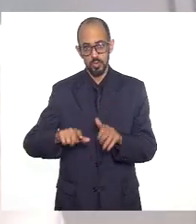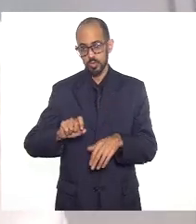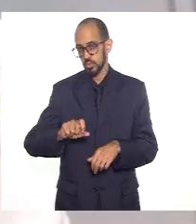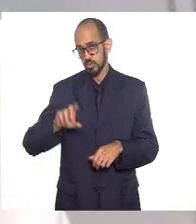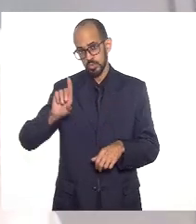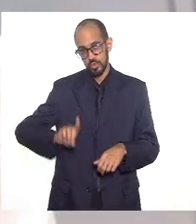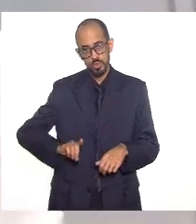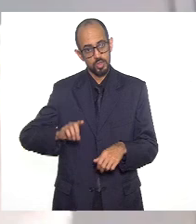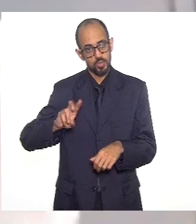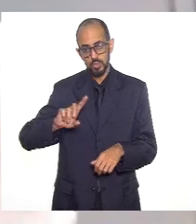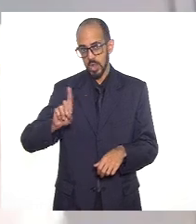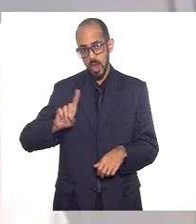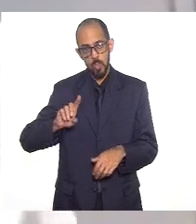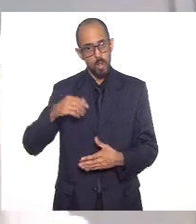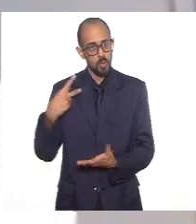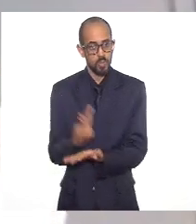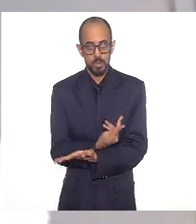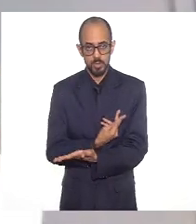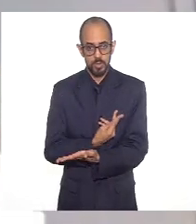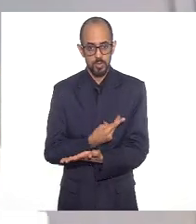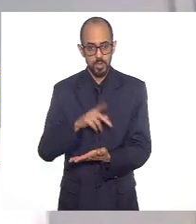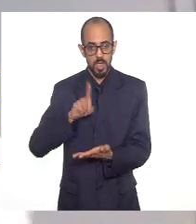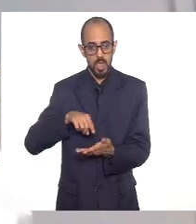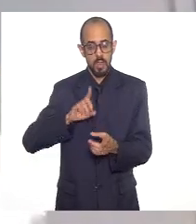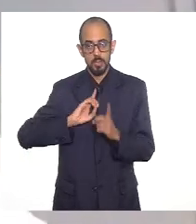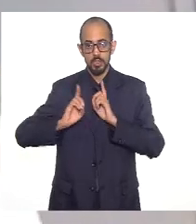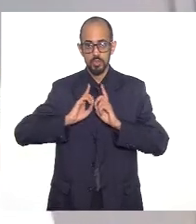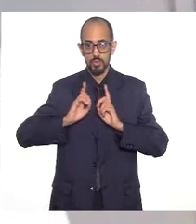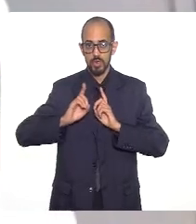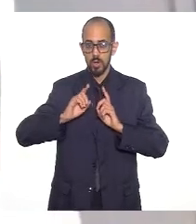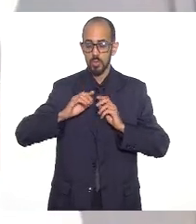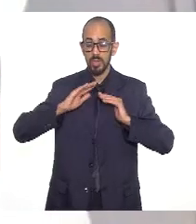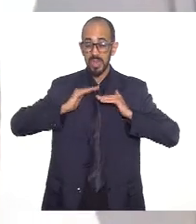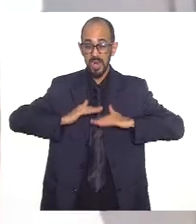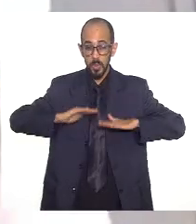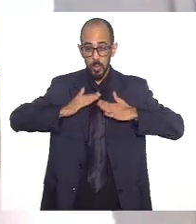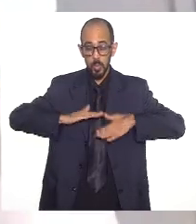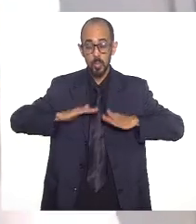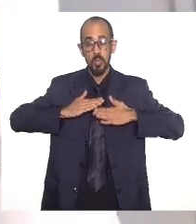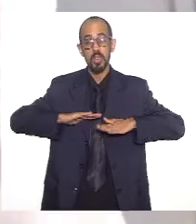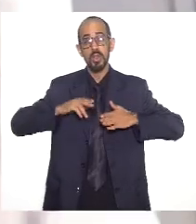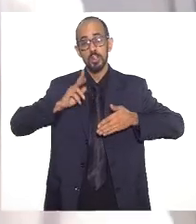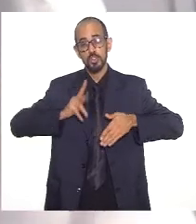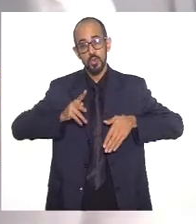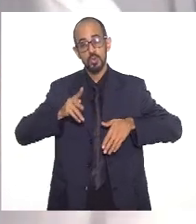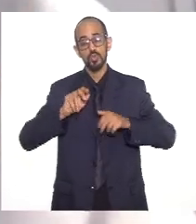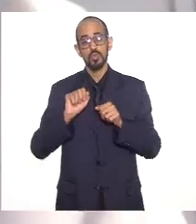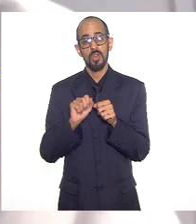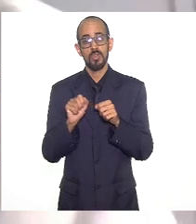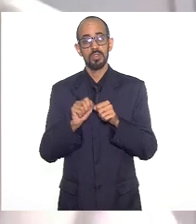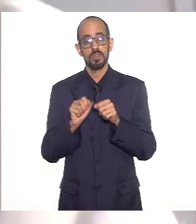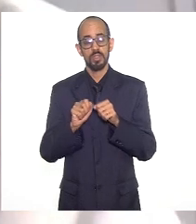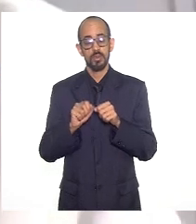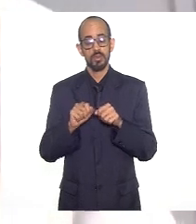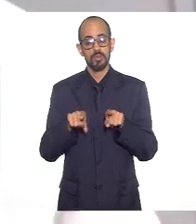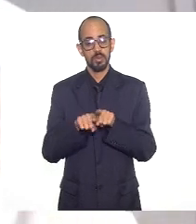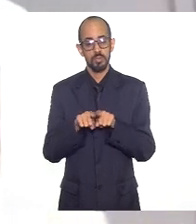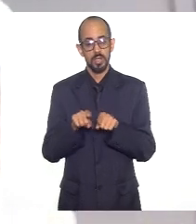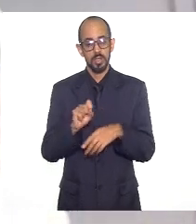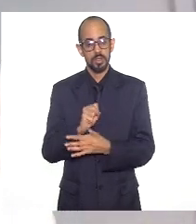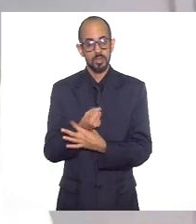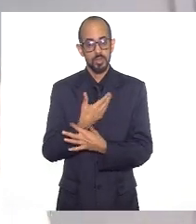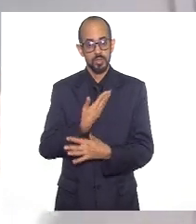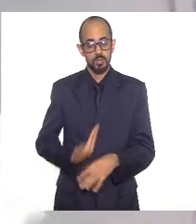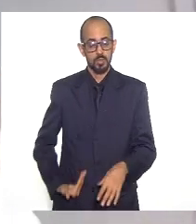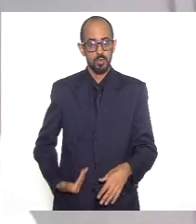aconteceu. Isso é um debate que a gente vem fazendo, inclusive, com muita tranquilidade no bojo da Comissão de Direitos Humanos e da de Segurança Pública. O quanto,